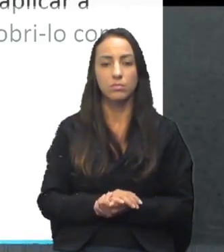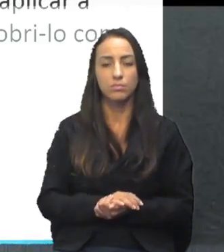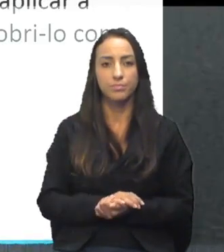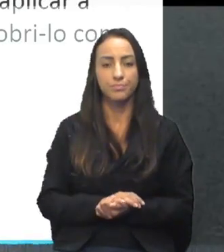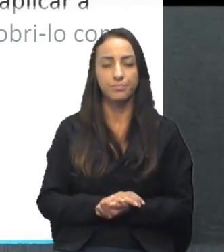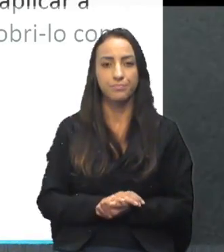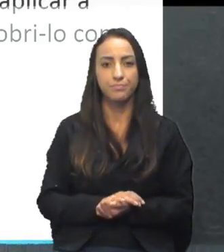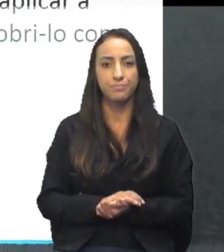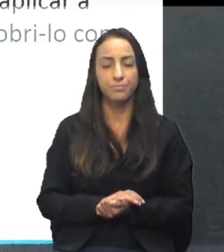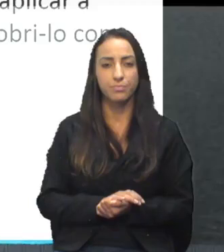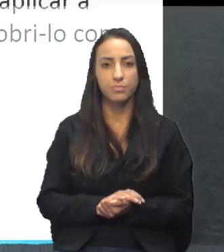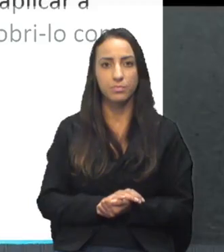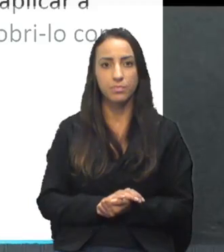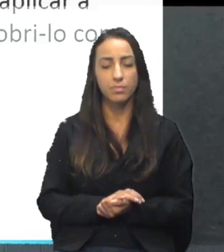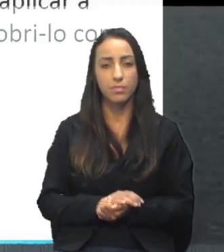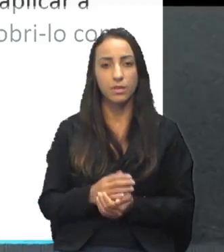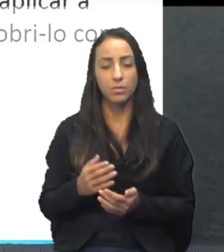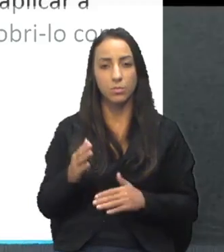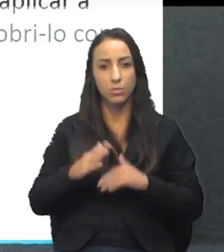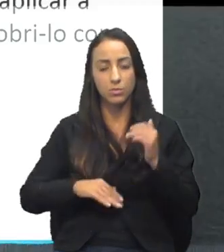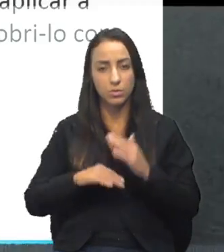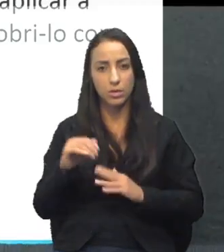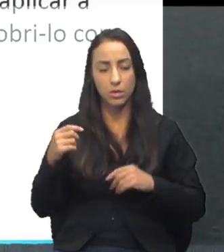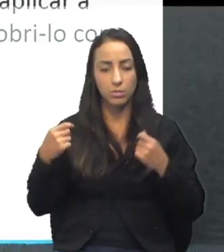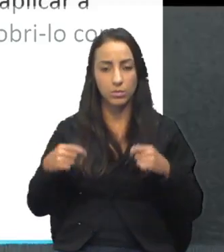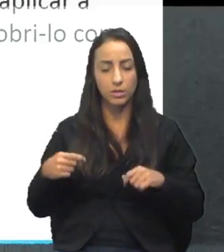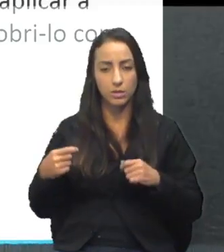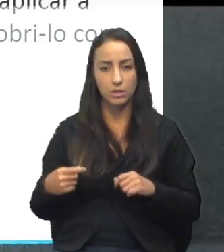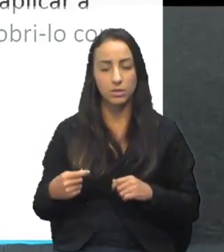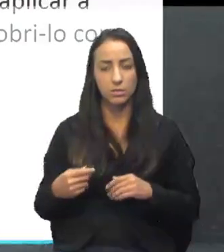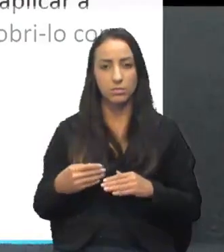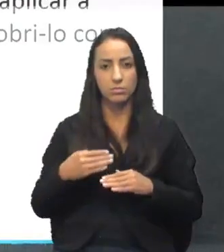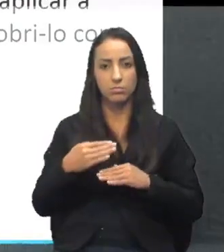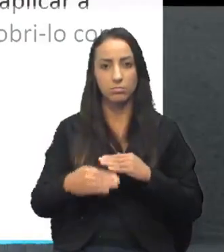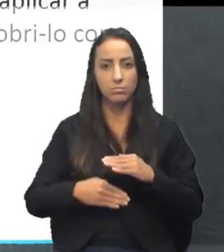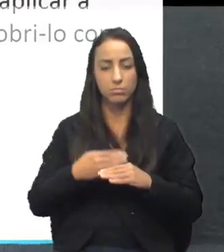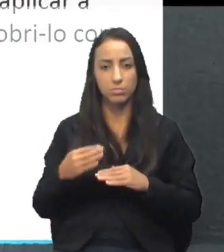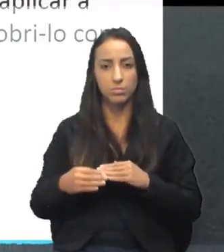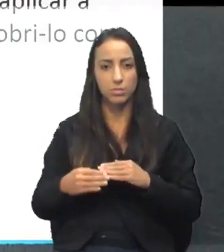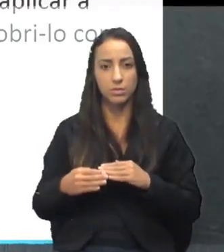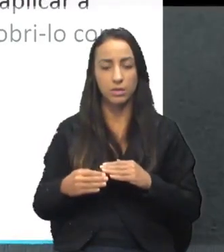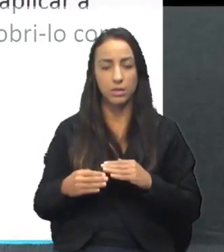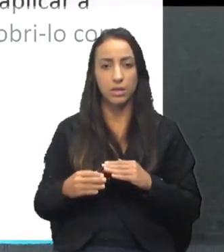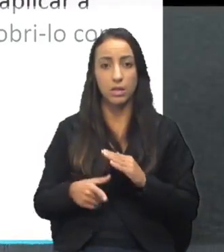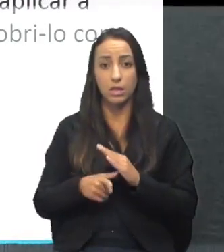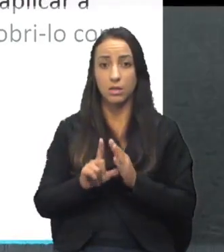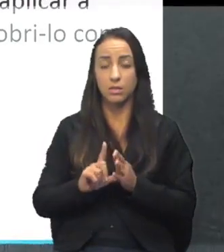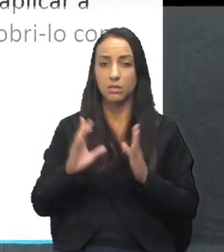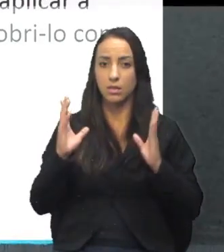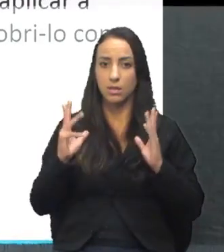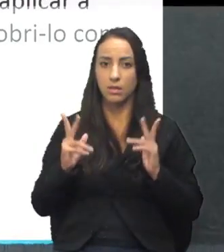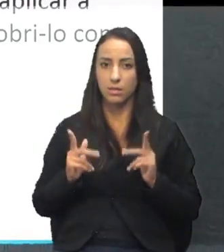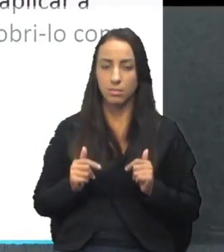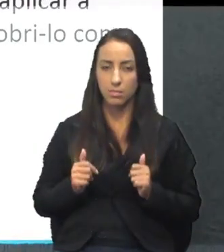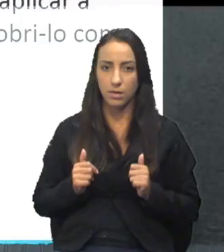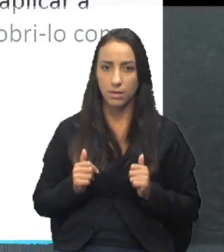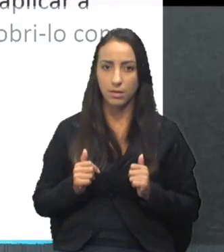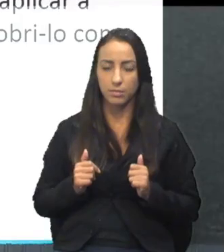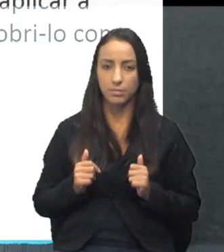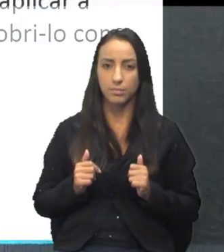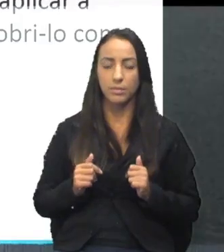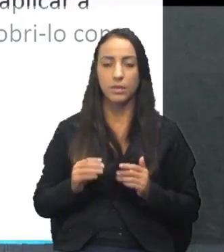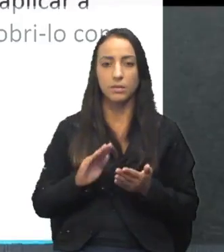O profissional de enfermagem, então, deve aplicar a atadura após limpar um ferimento e cobri-lo com